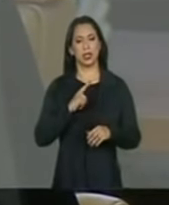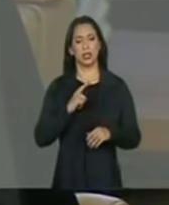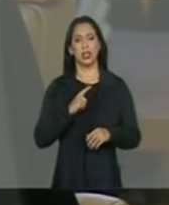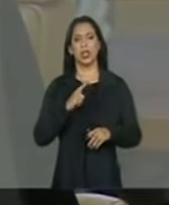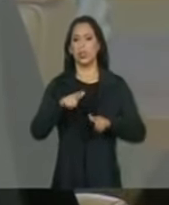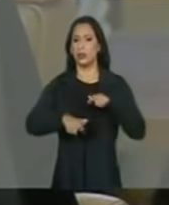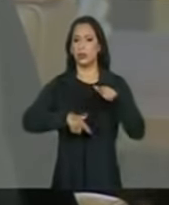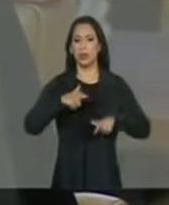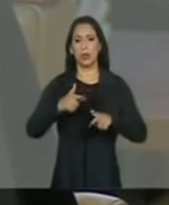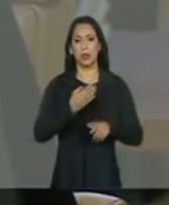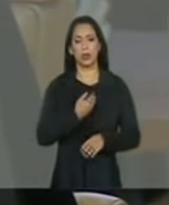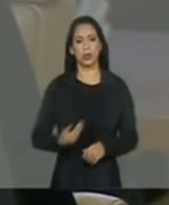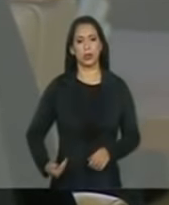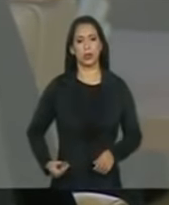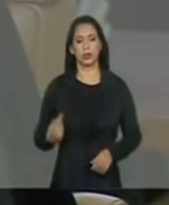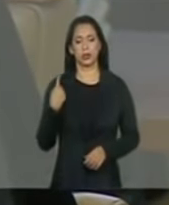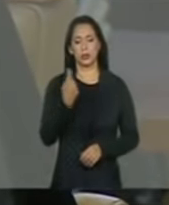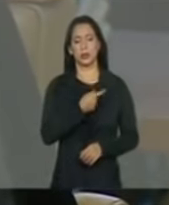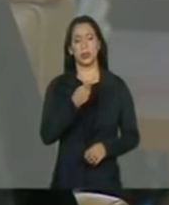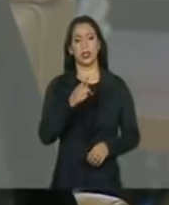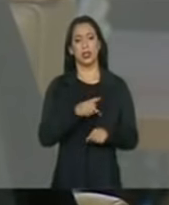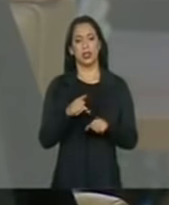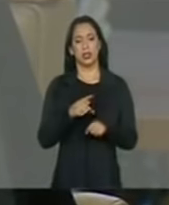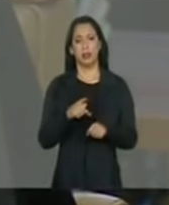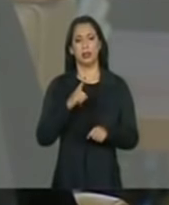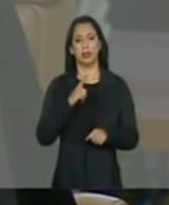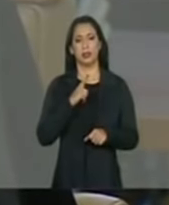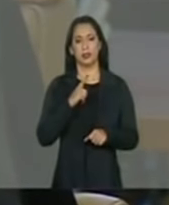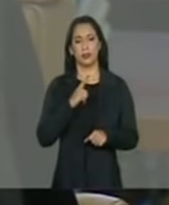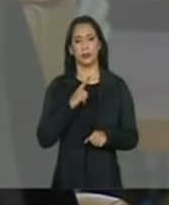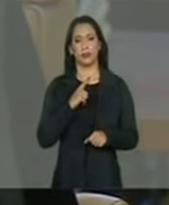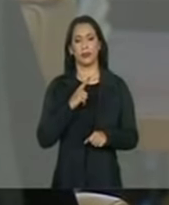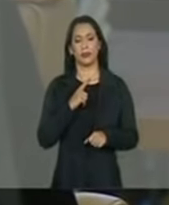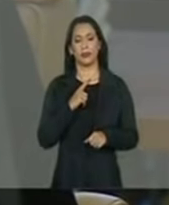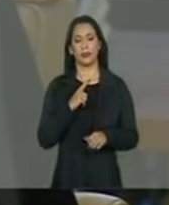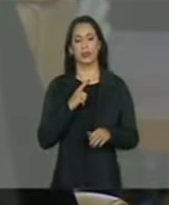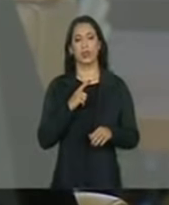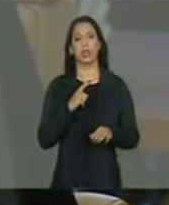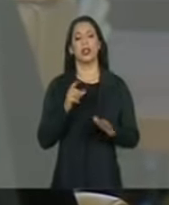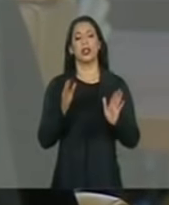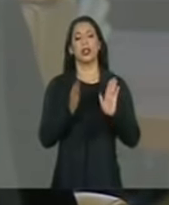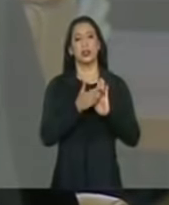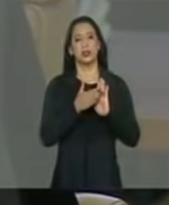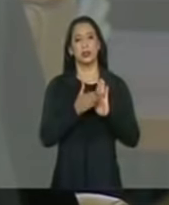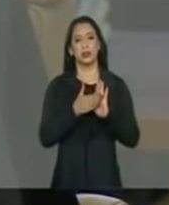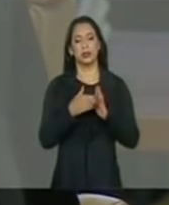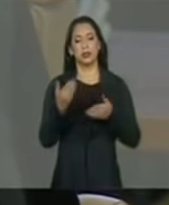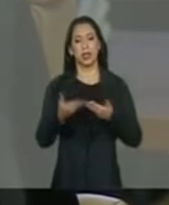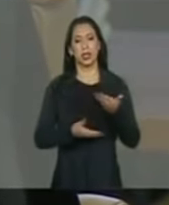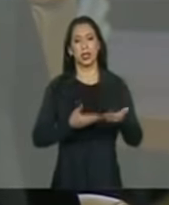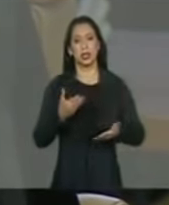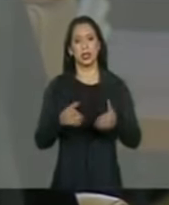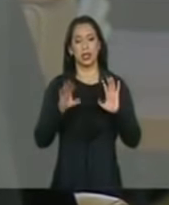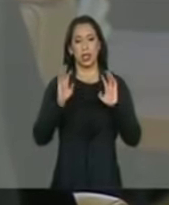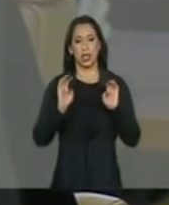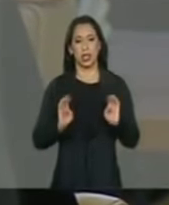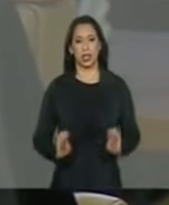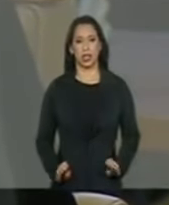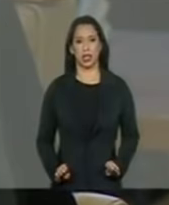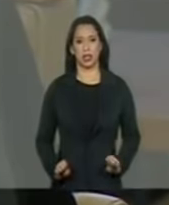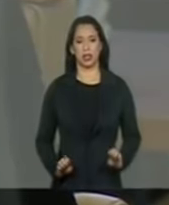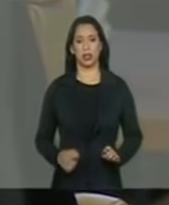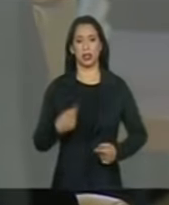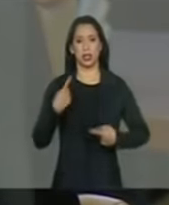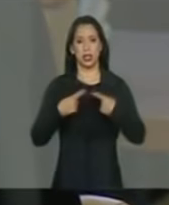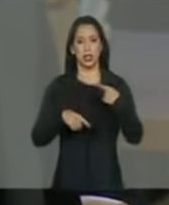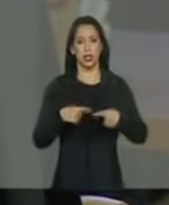país tecendo valiosas considerações a propósito das relações entre a ética ea política